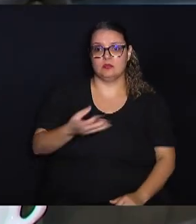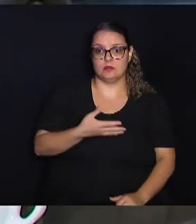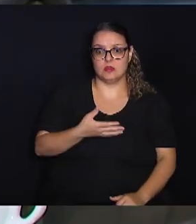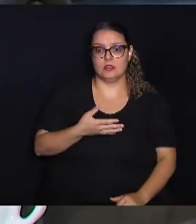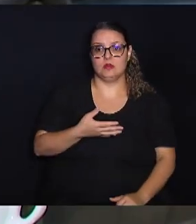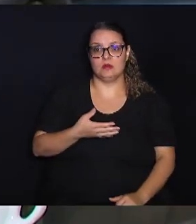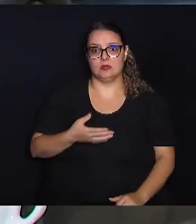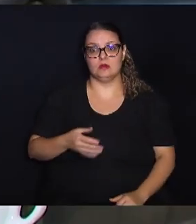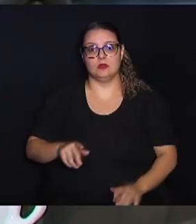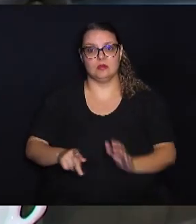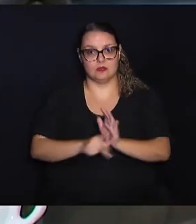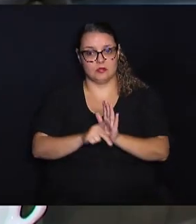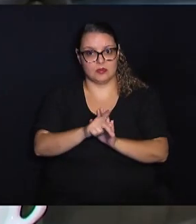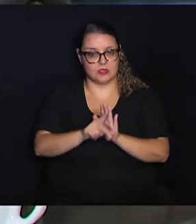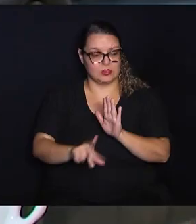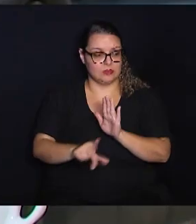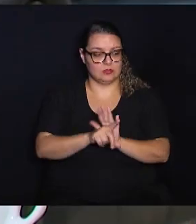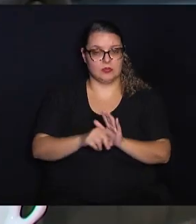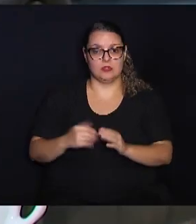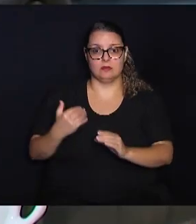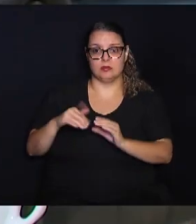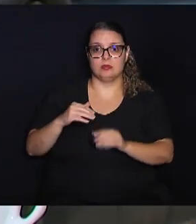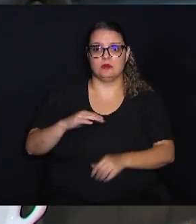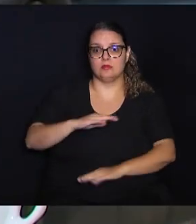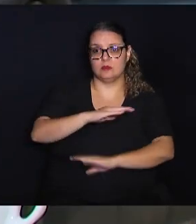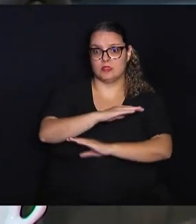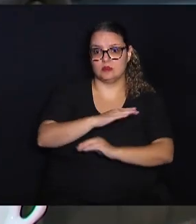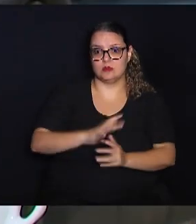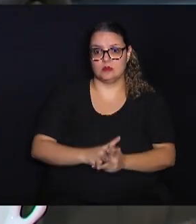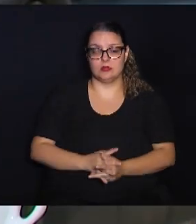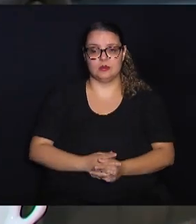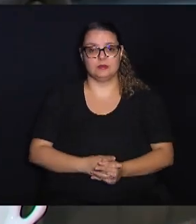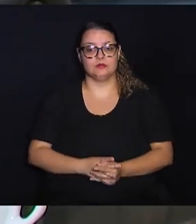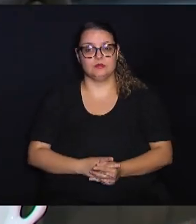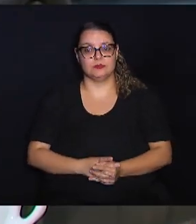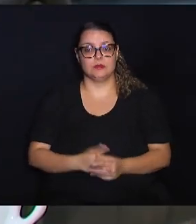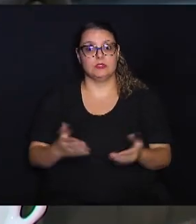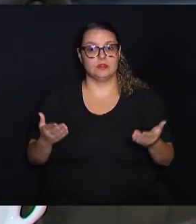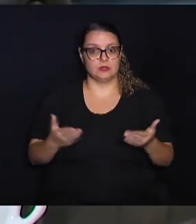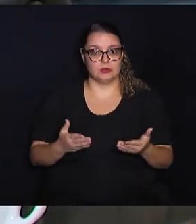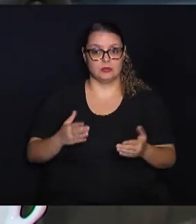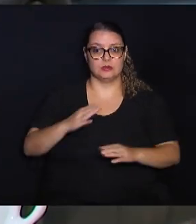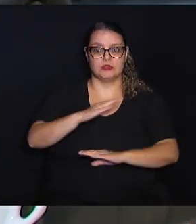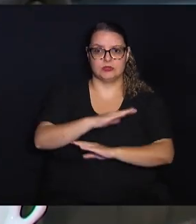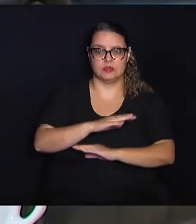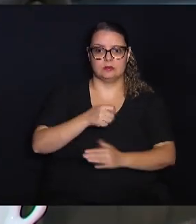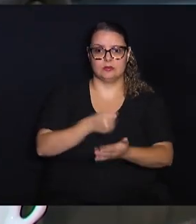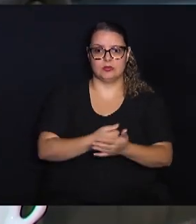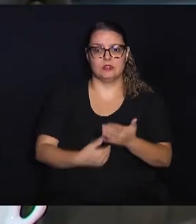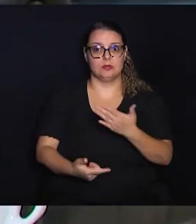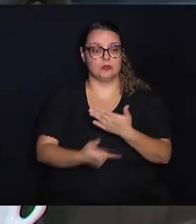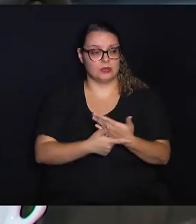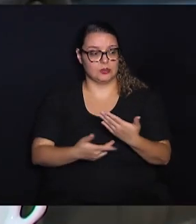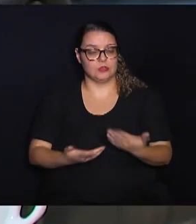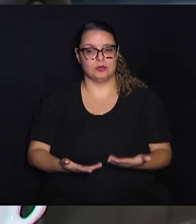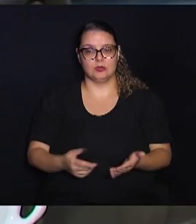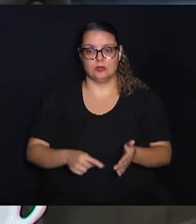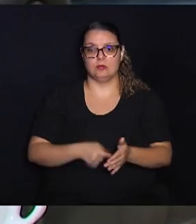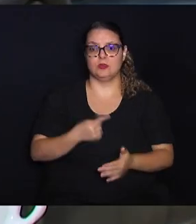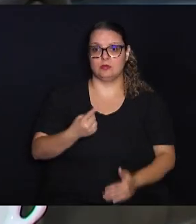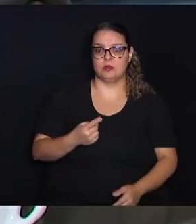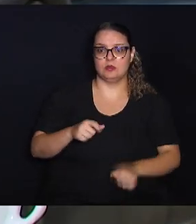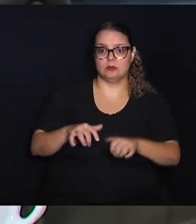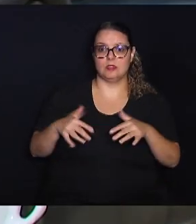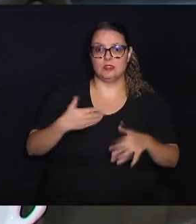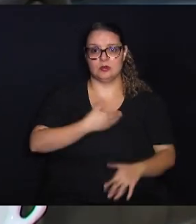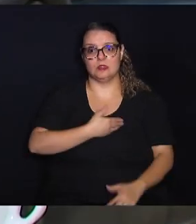o projeto de lei e mandou para a Câmara. Então, hoje a Câmara está cumprindo o seu papel. Primeiro, a audiência